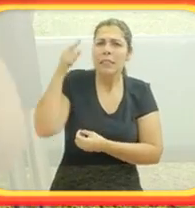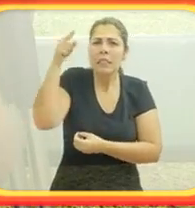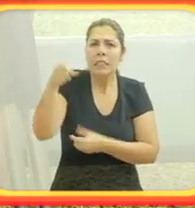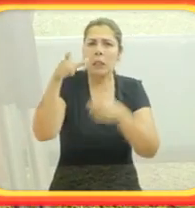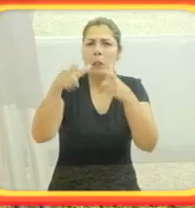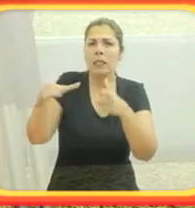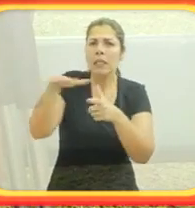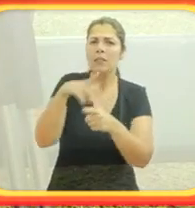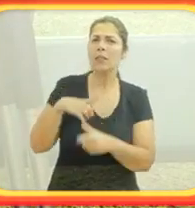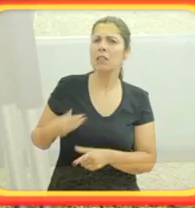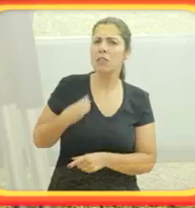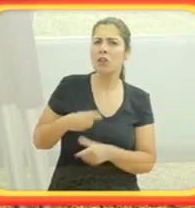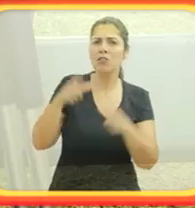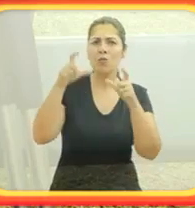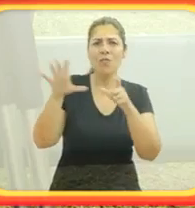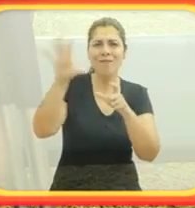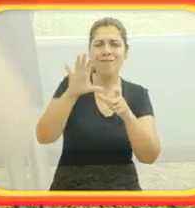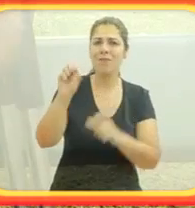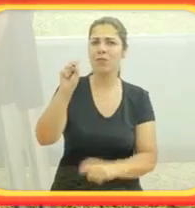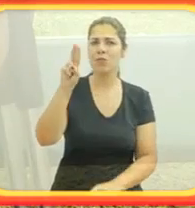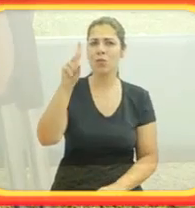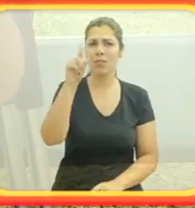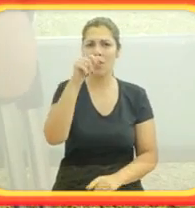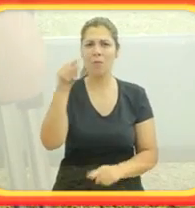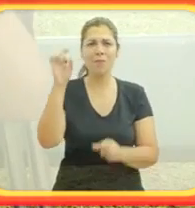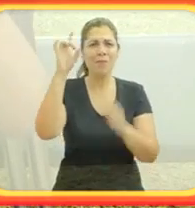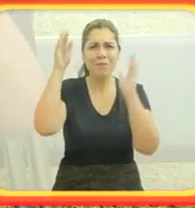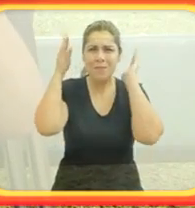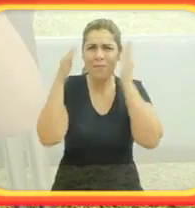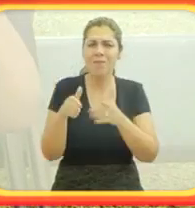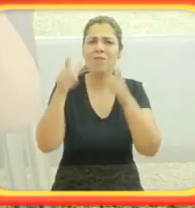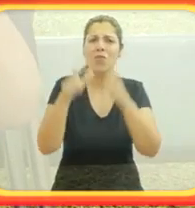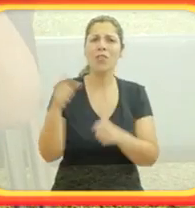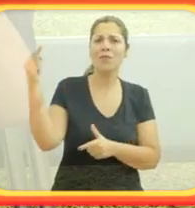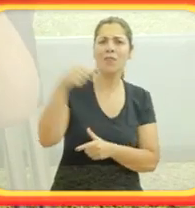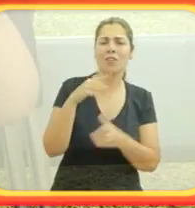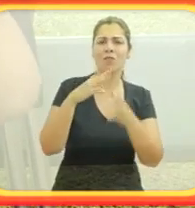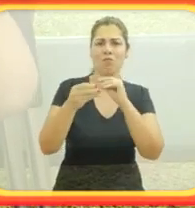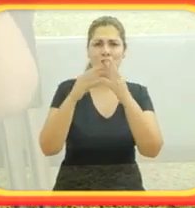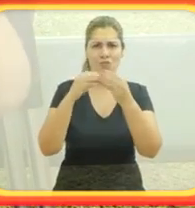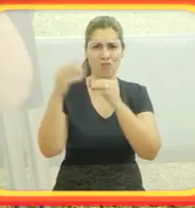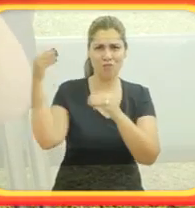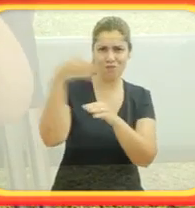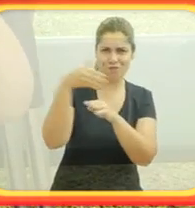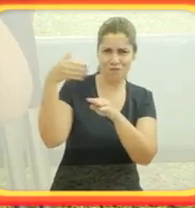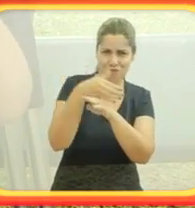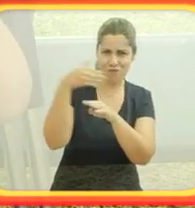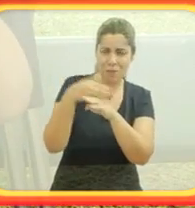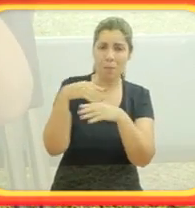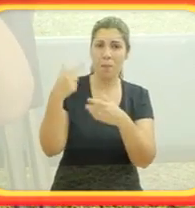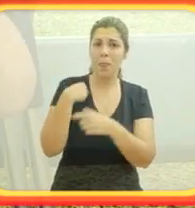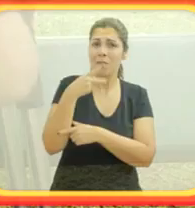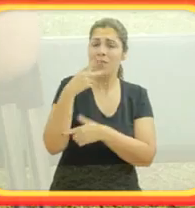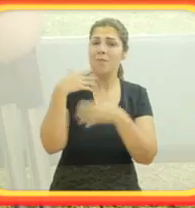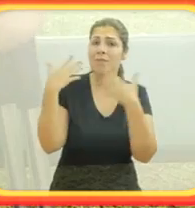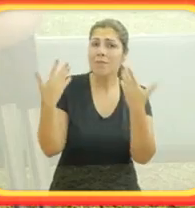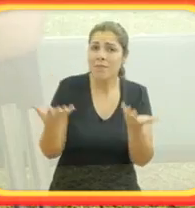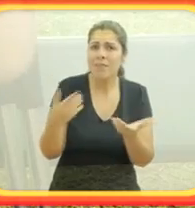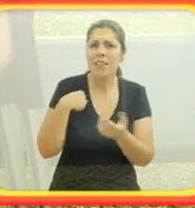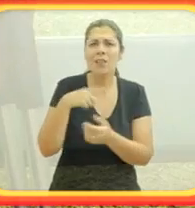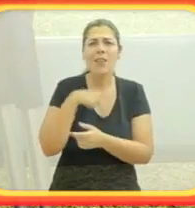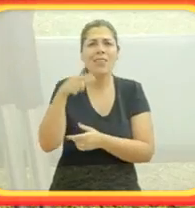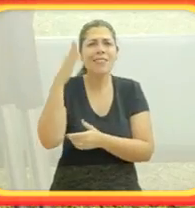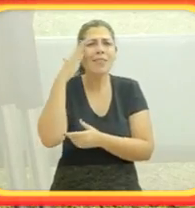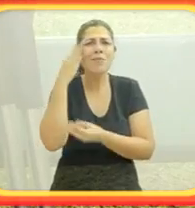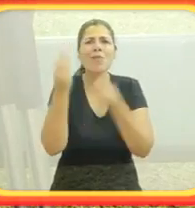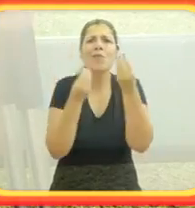eles chegavam ali, né? E a partir disso eu pensei, cara, então eu tenho que ir para esse lugar, existe uma região do Sudão especificamente de onde